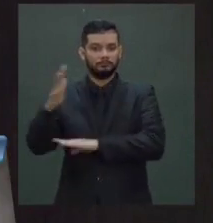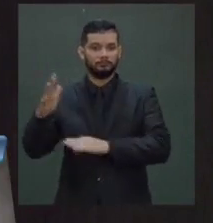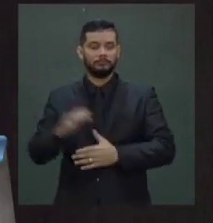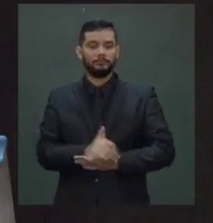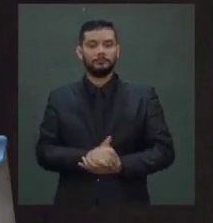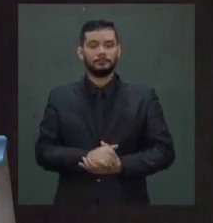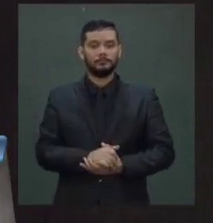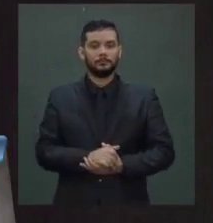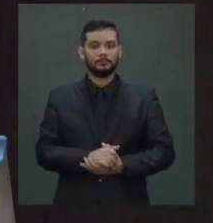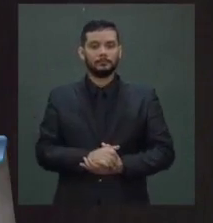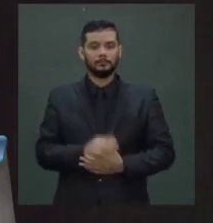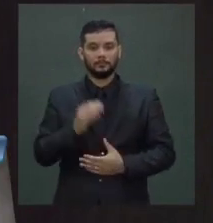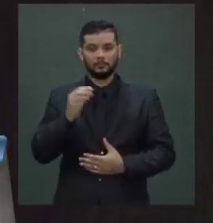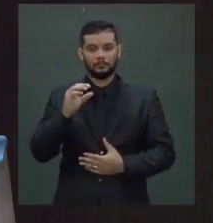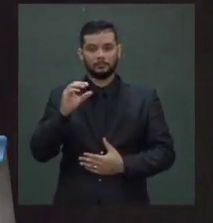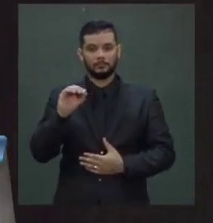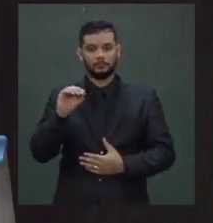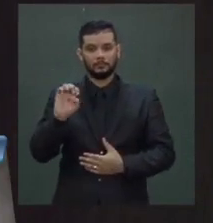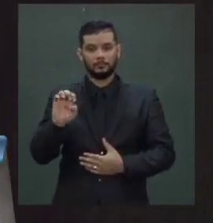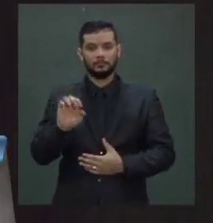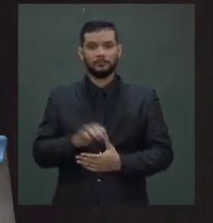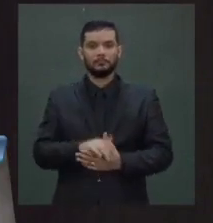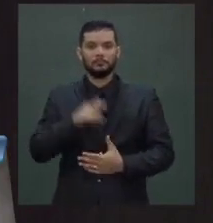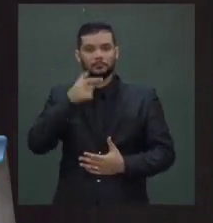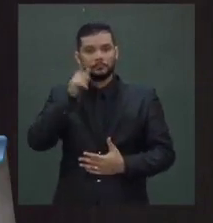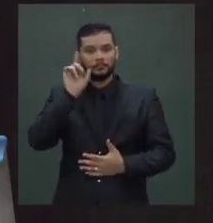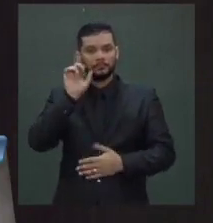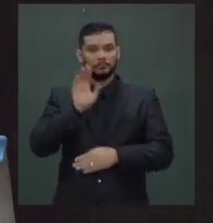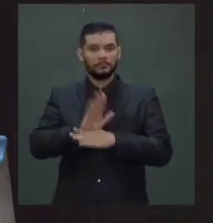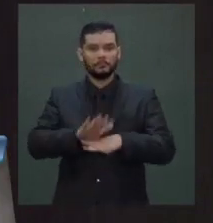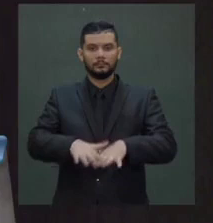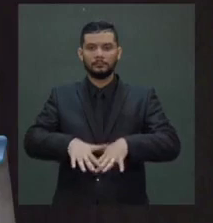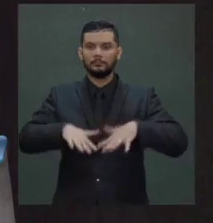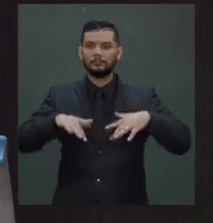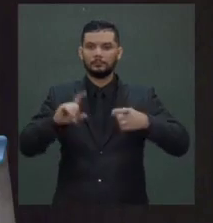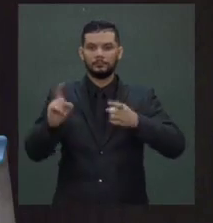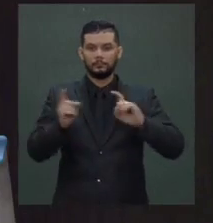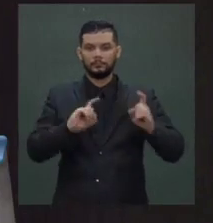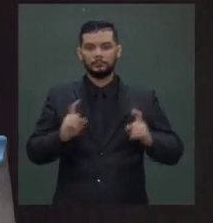Nós fizemos, na tarde de ontem, uma audiência pública.